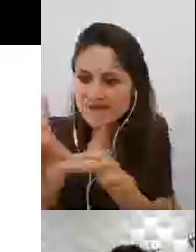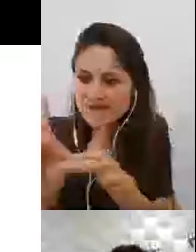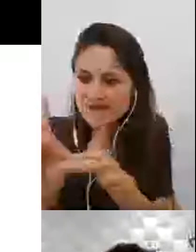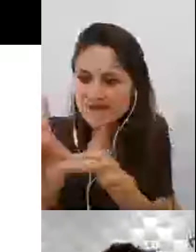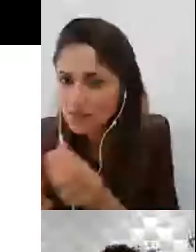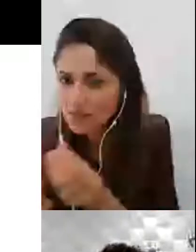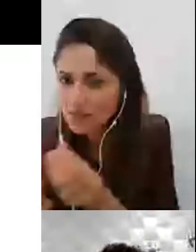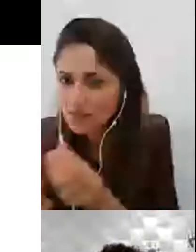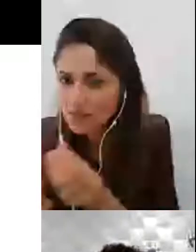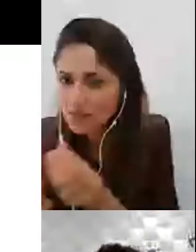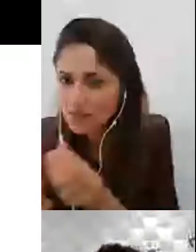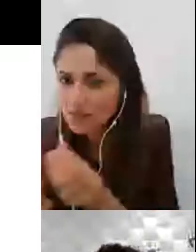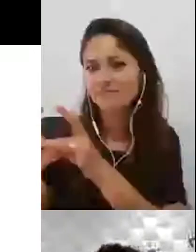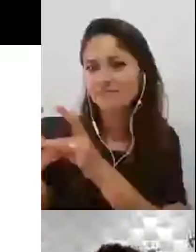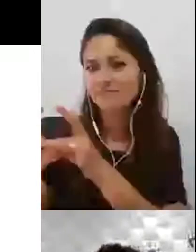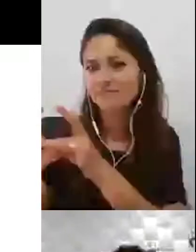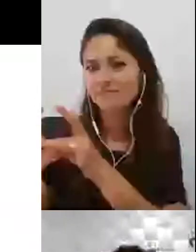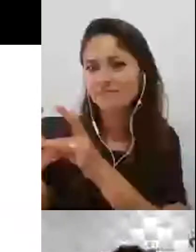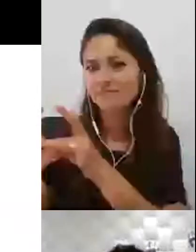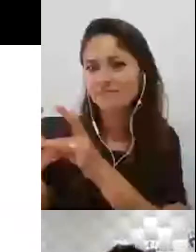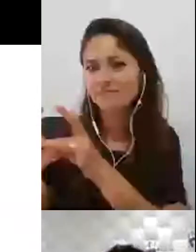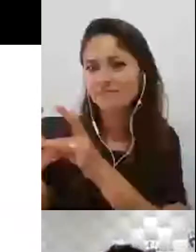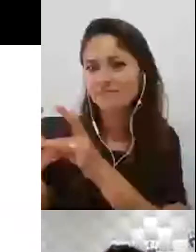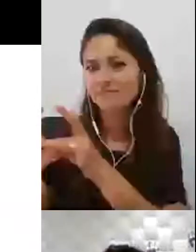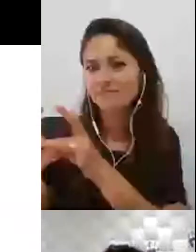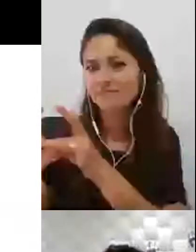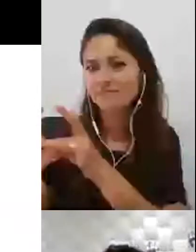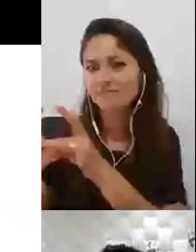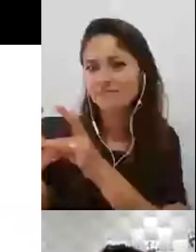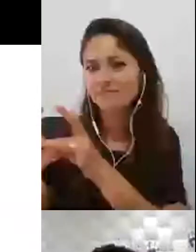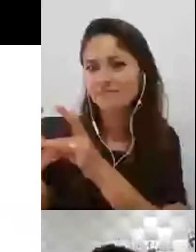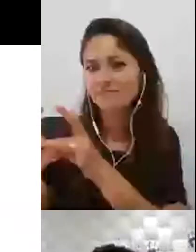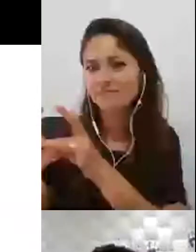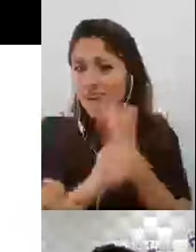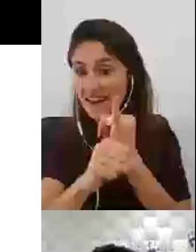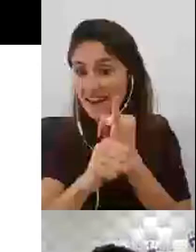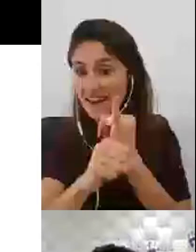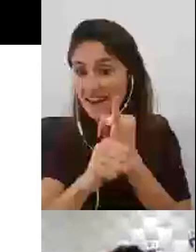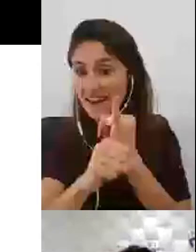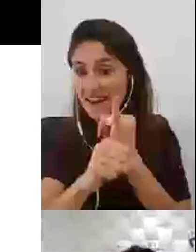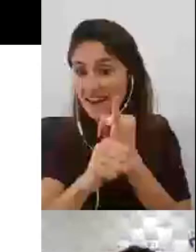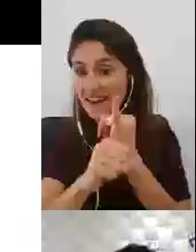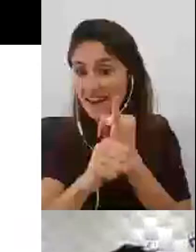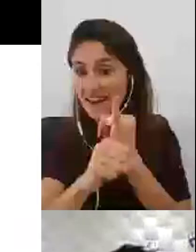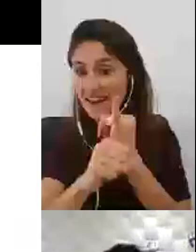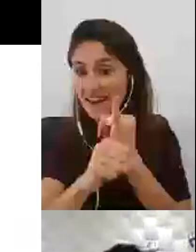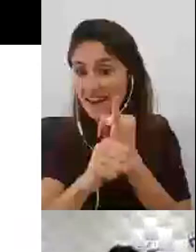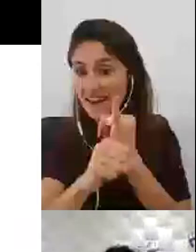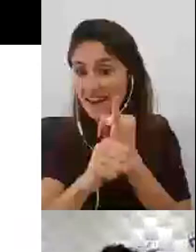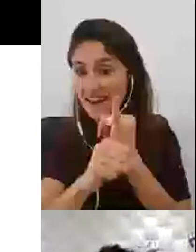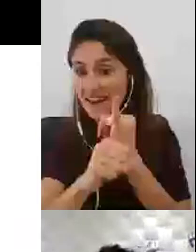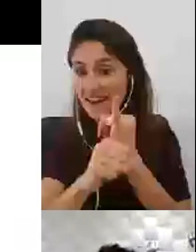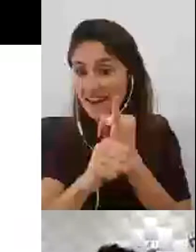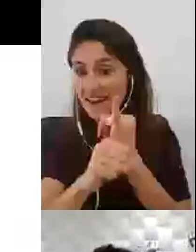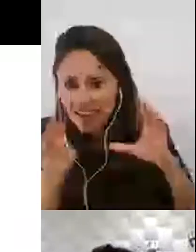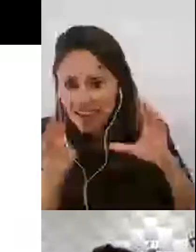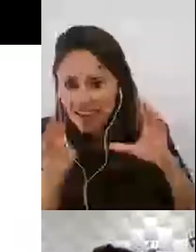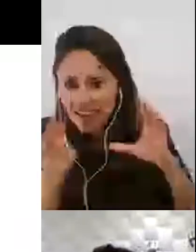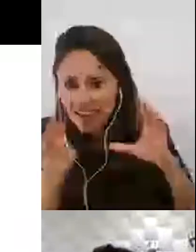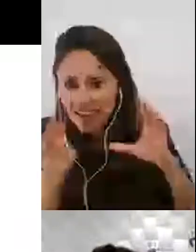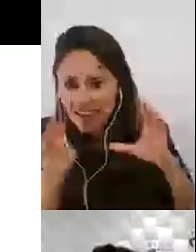processo. Internet das coisas, que seria esse conceito de fazer todo esse processo, e lógico, eu preciso ter a segurança